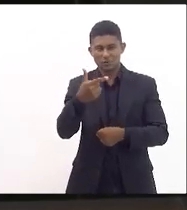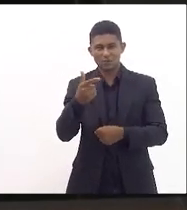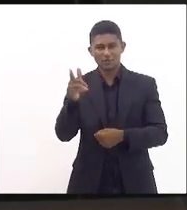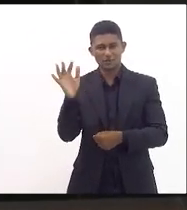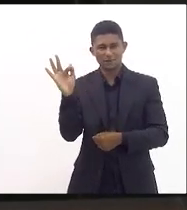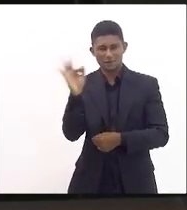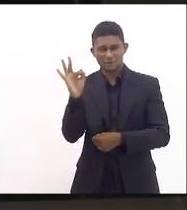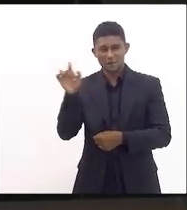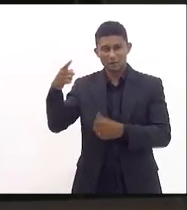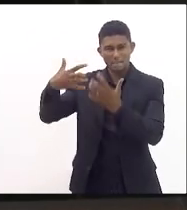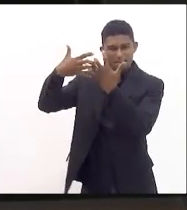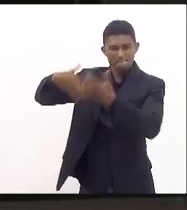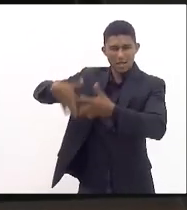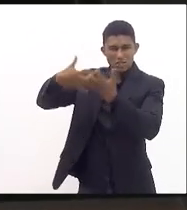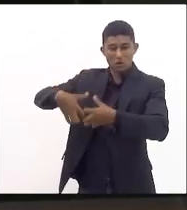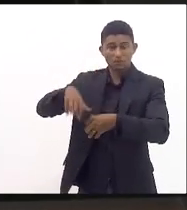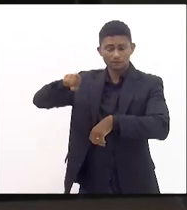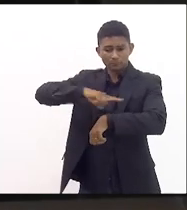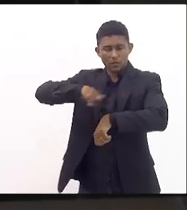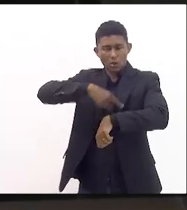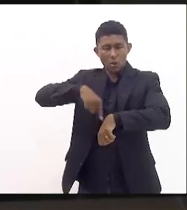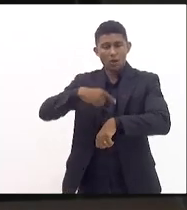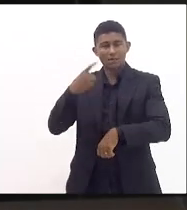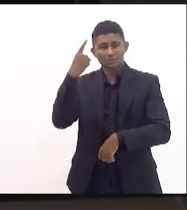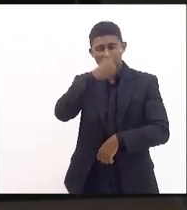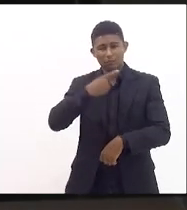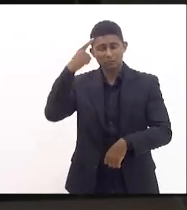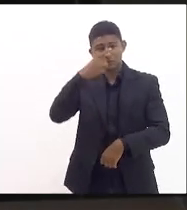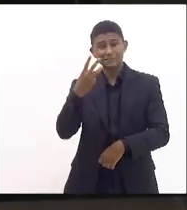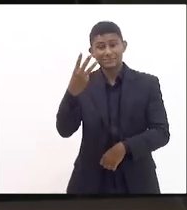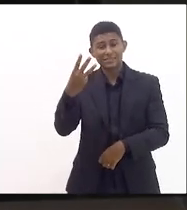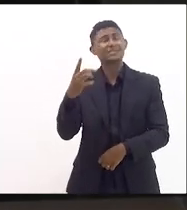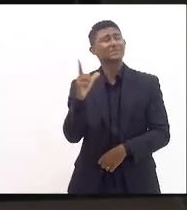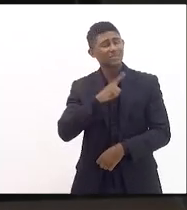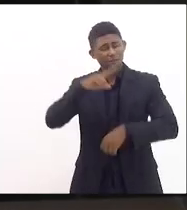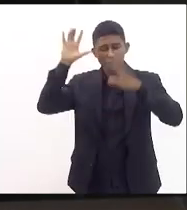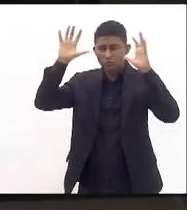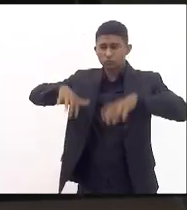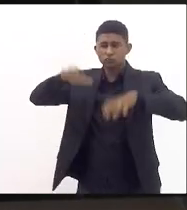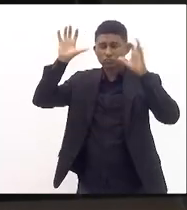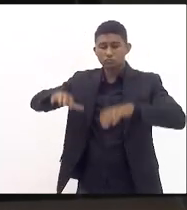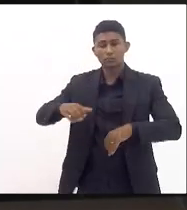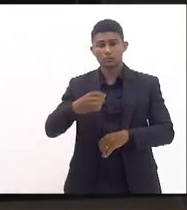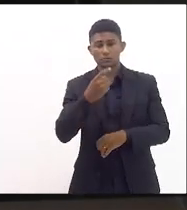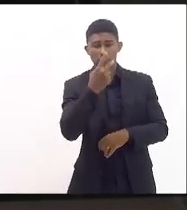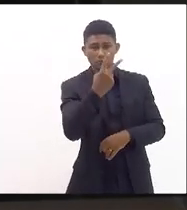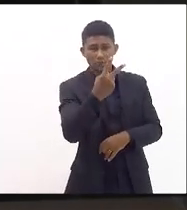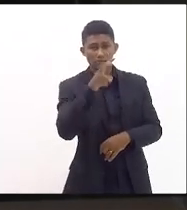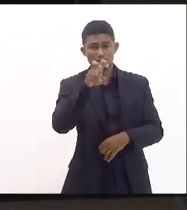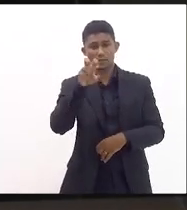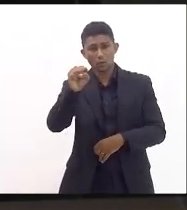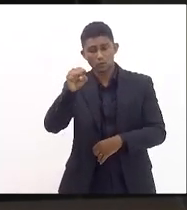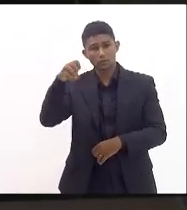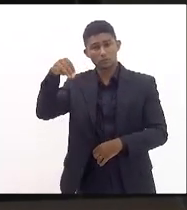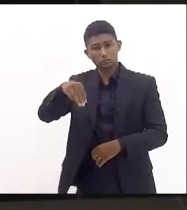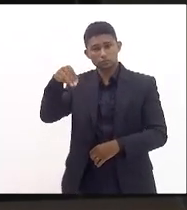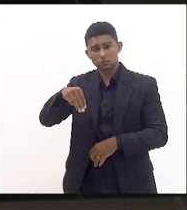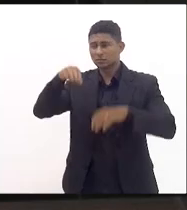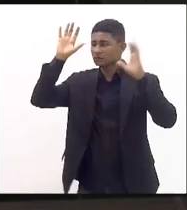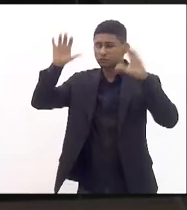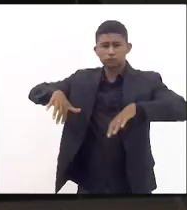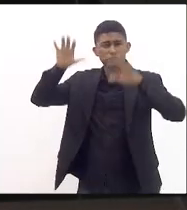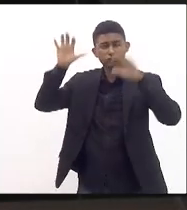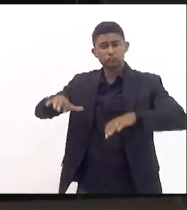em apenas 3 horas, nós tivemos 258 milímetros de chuva, acarretando